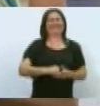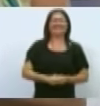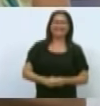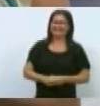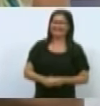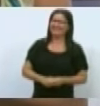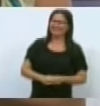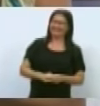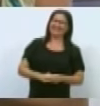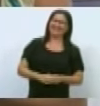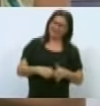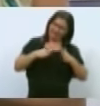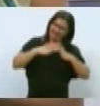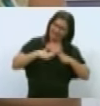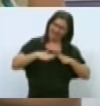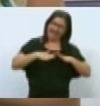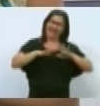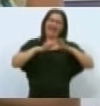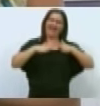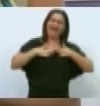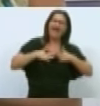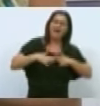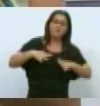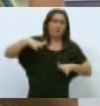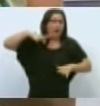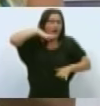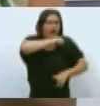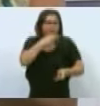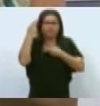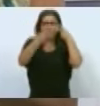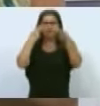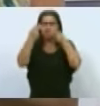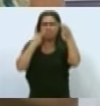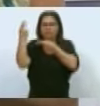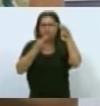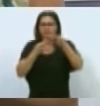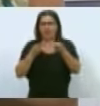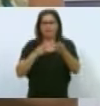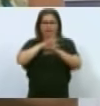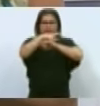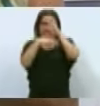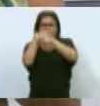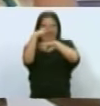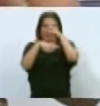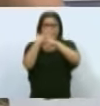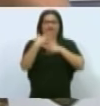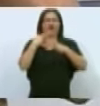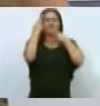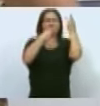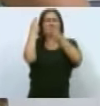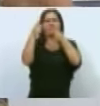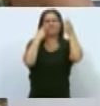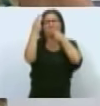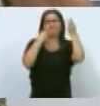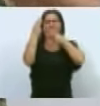Tô tentando ir mais devagar, tô tentando, mas eu não consigo, sou faladeira. Ó lá, faladeira, como é que é, faladeira?